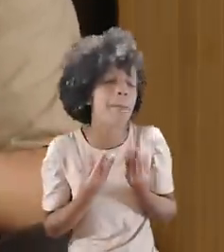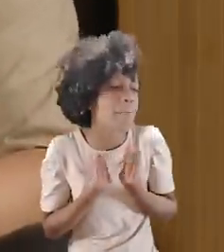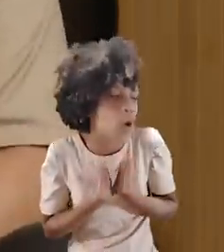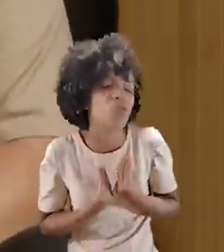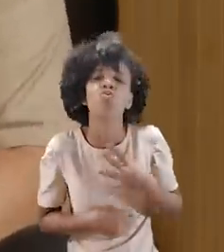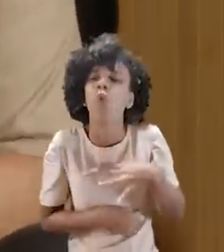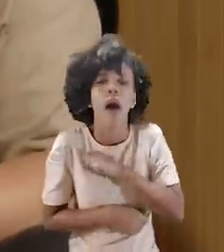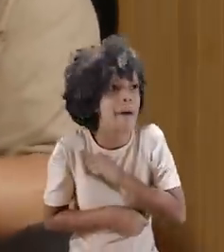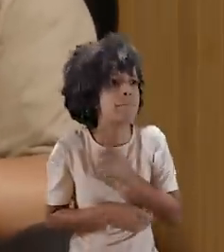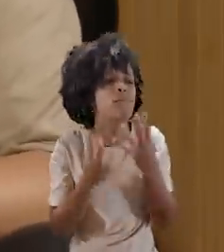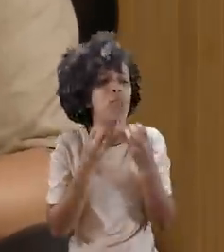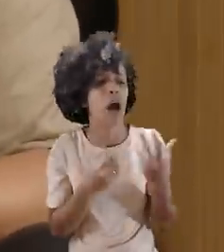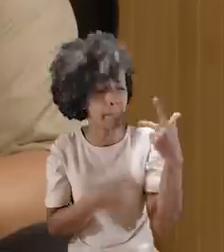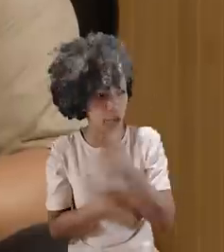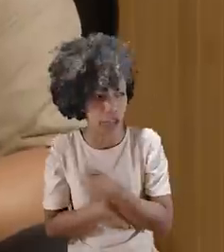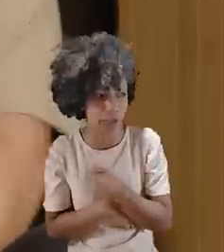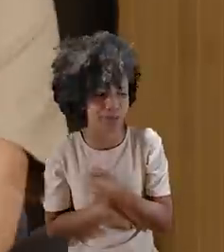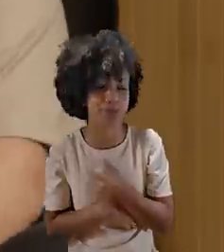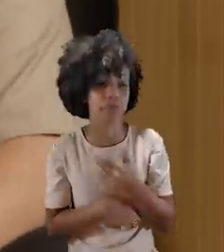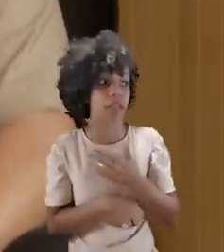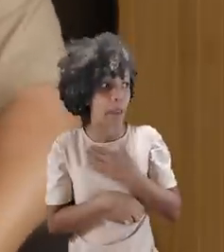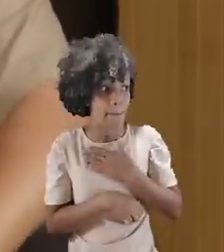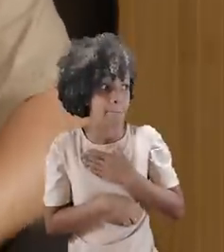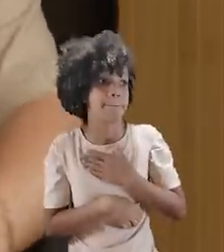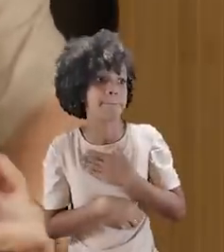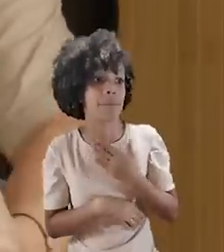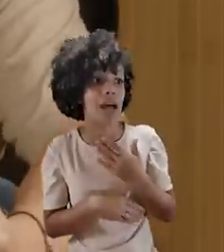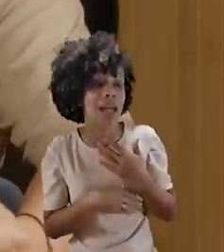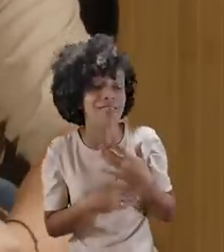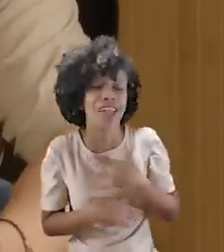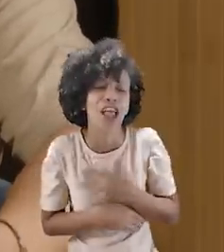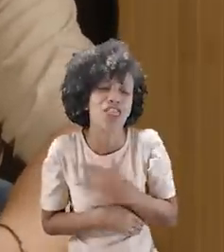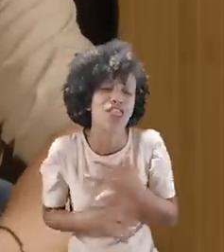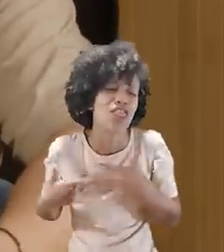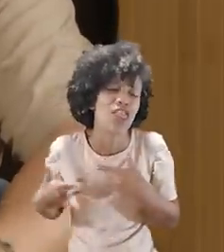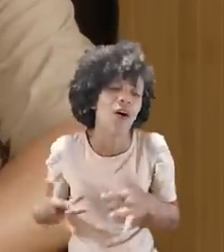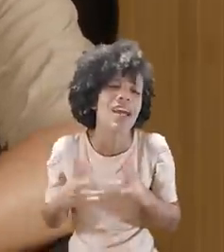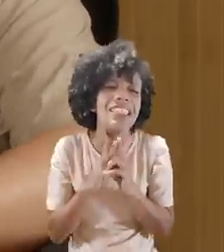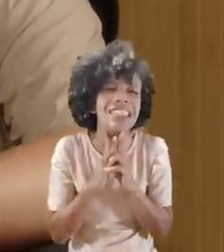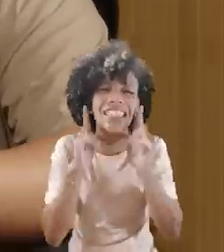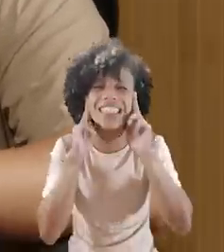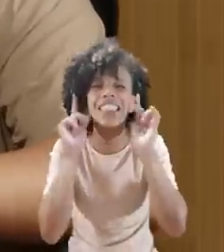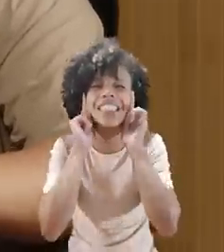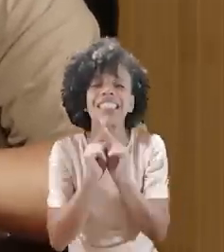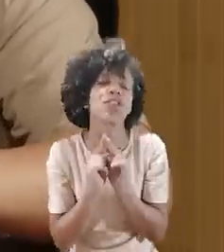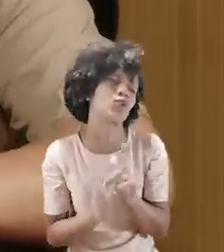Barbosa de fazer barba tá eu acho acho bonita mas não é o maior minha maior dó tirar a barba de alguém né